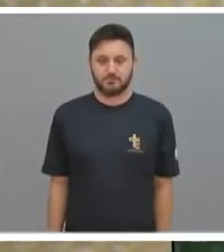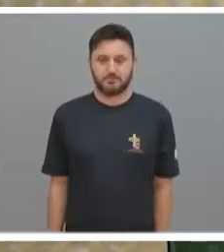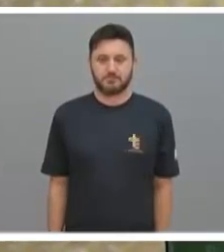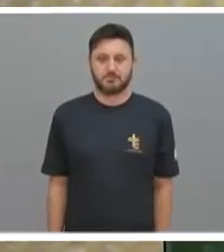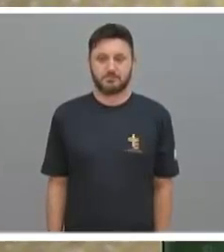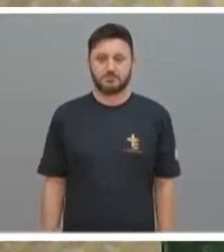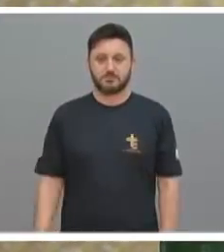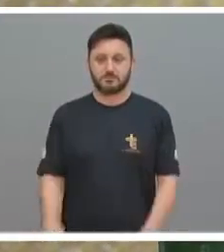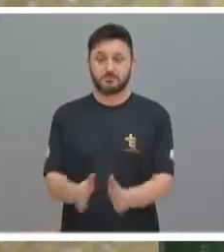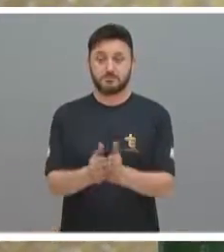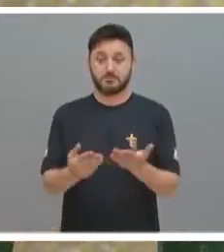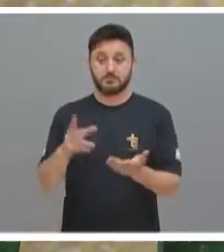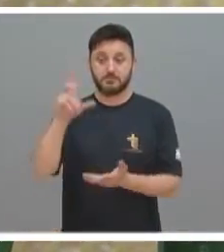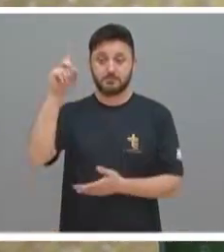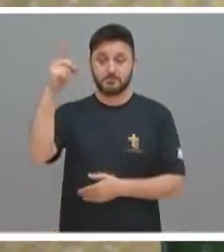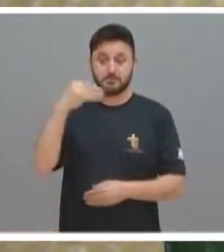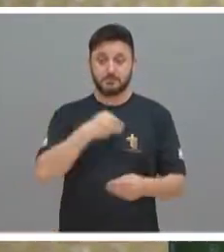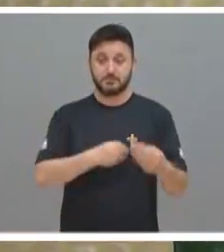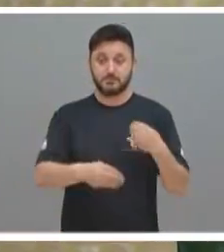os nossos